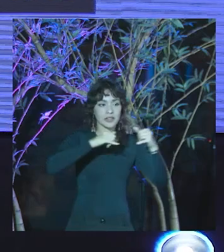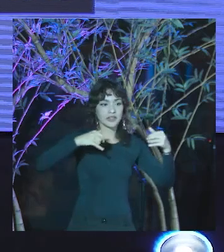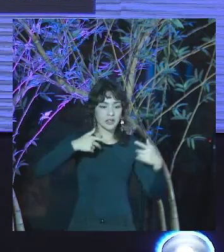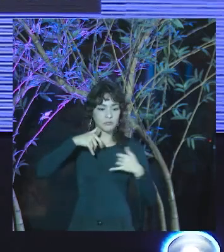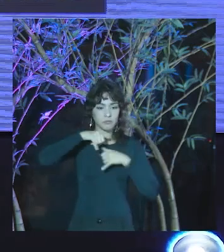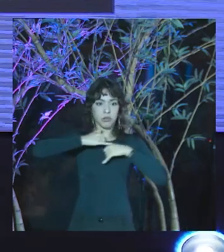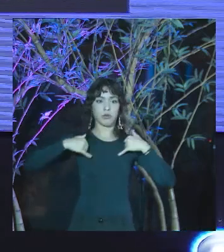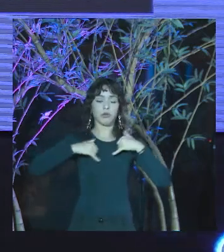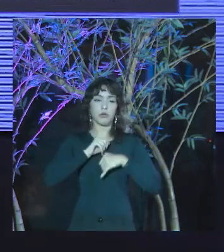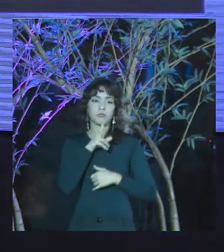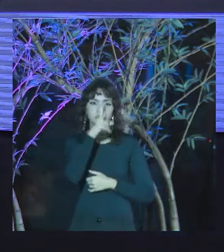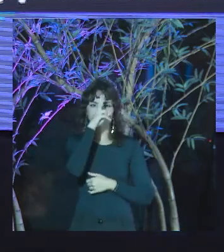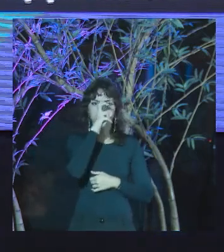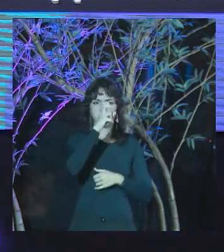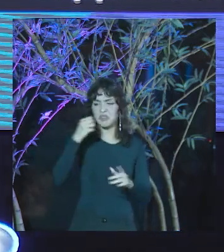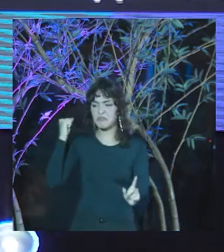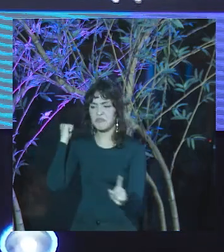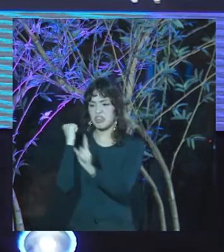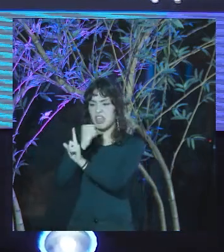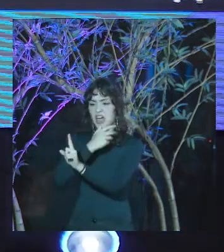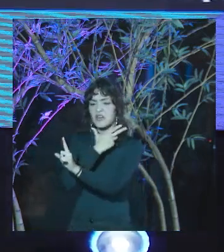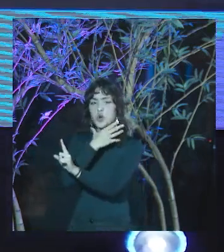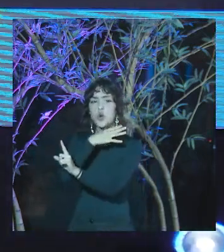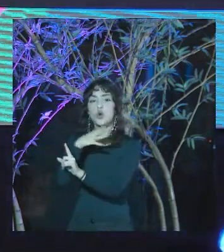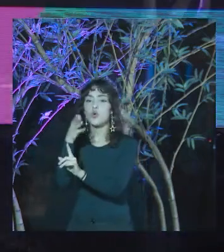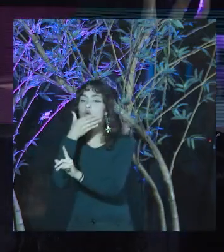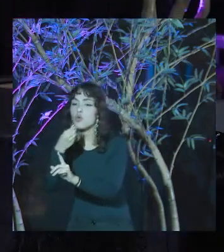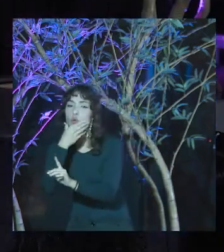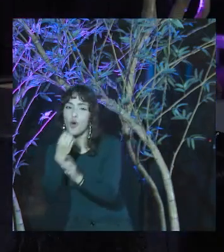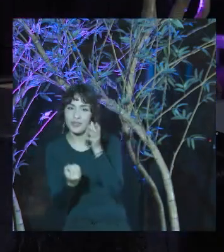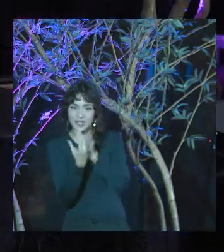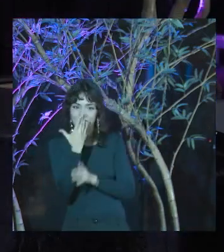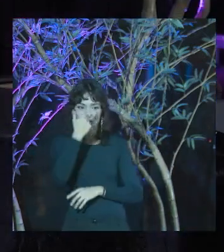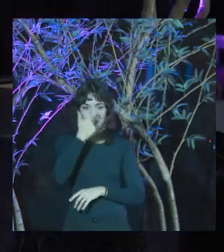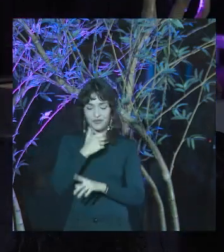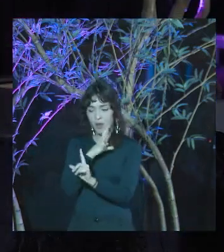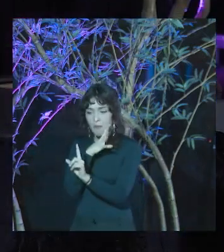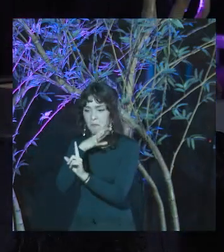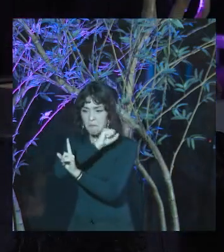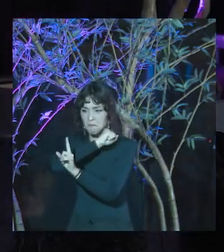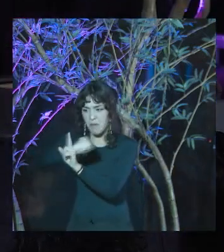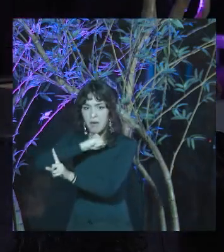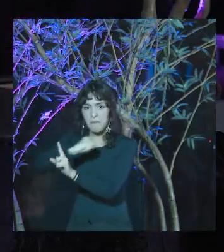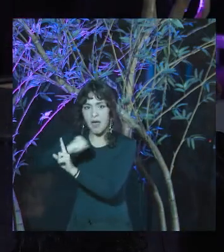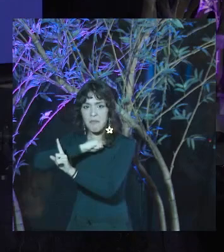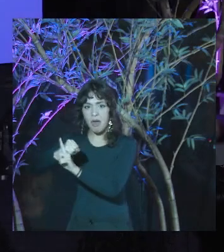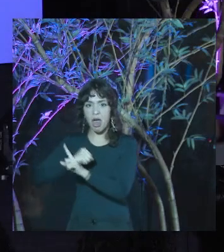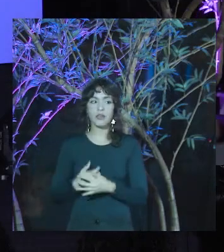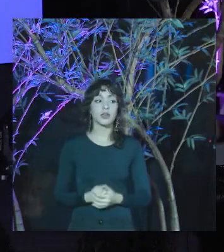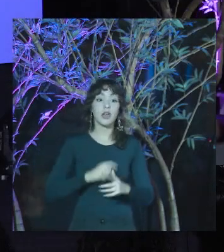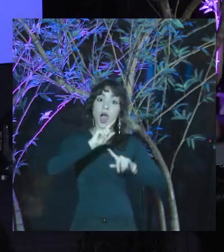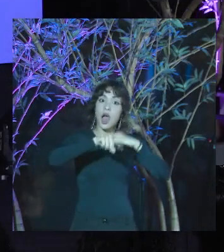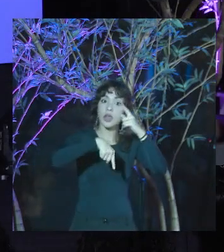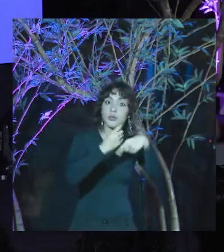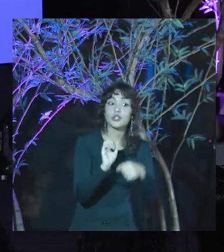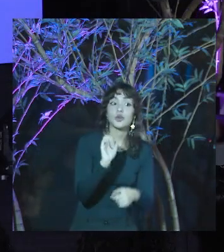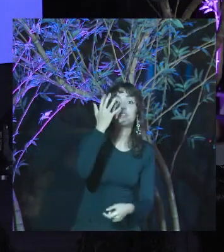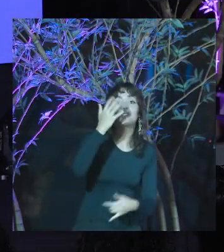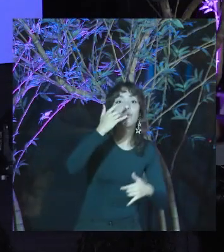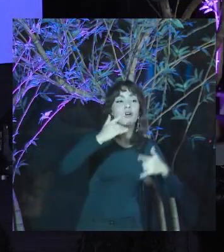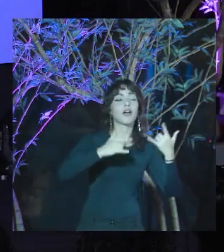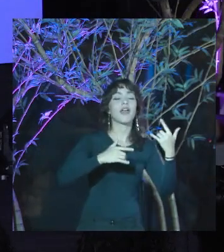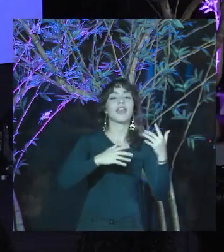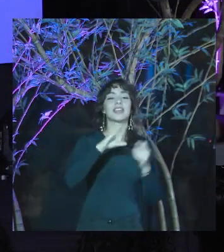o chefe, né? Matava o dono dele, né? O produtor dele. Depois surgiram os ciborgues, a gente começou